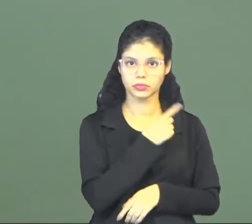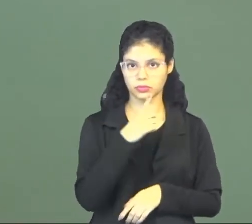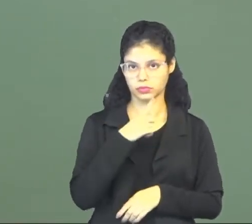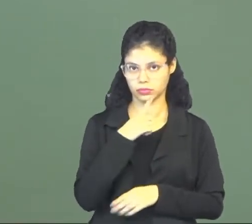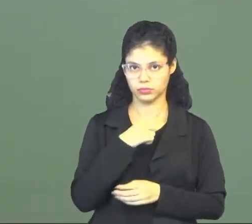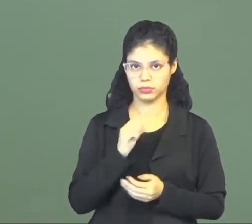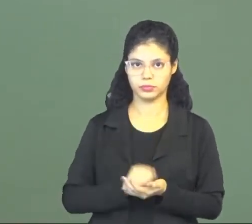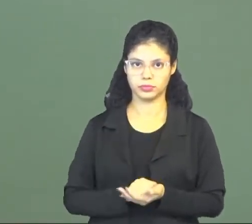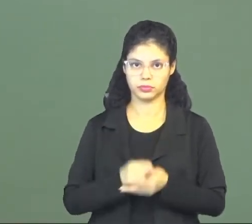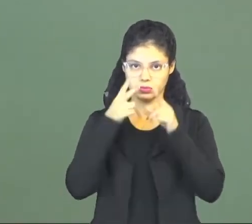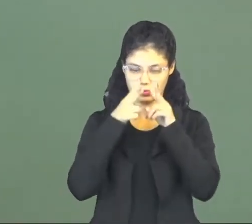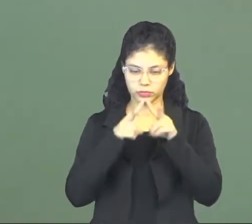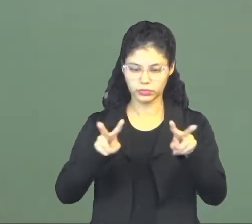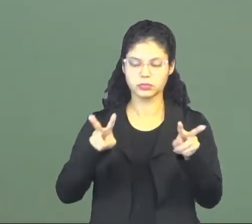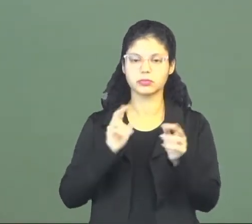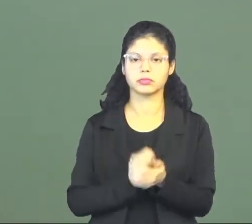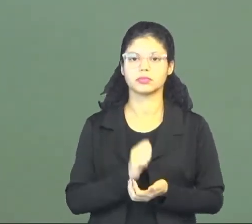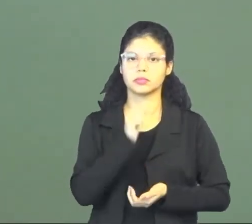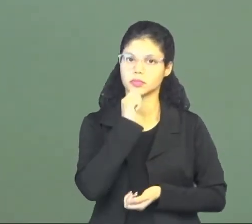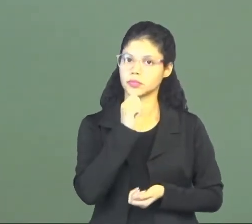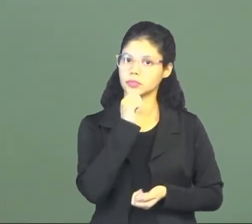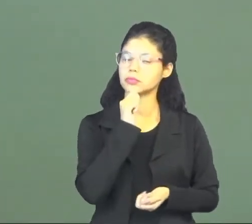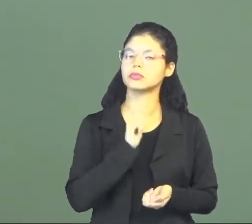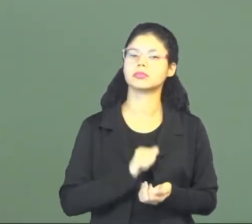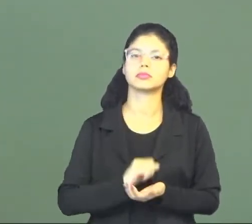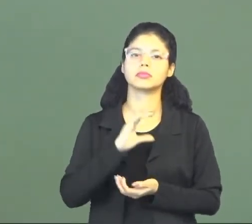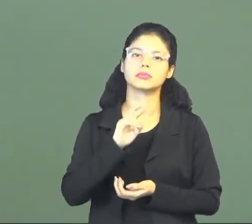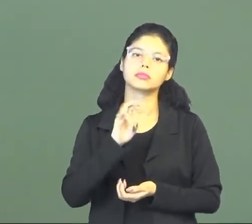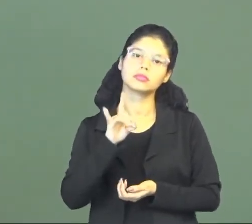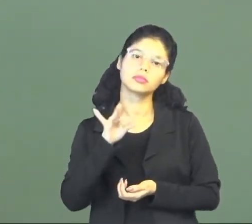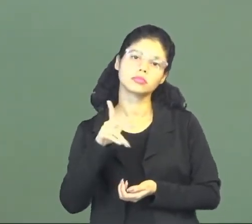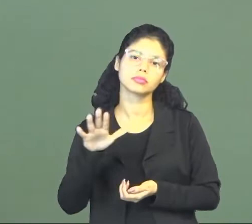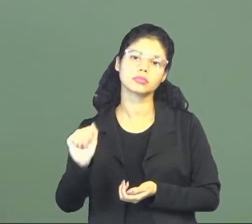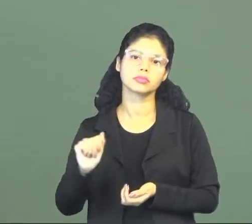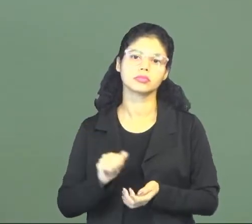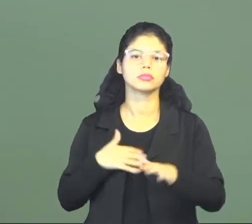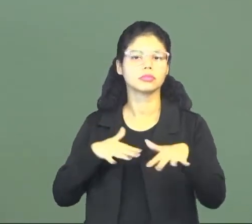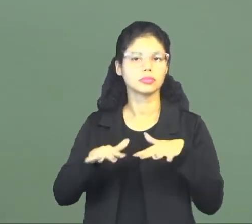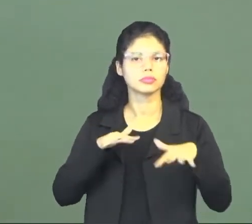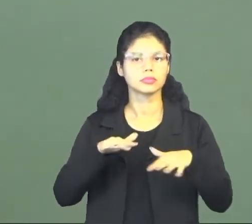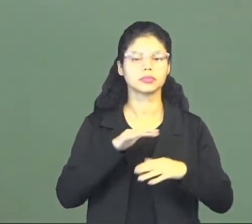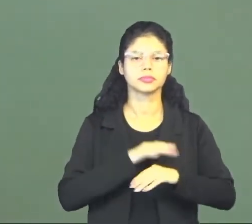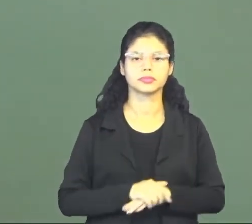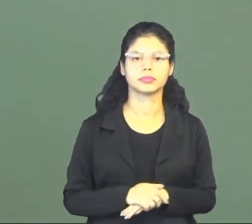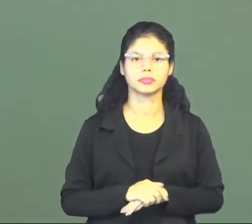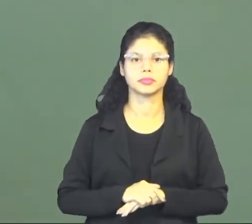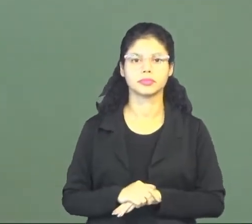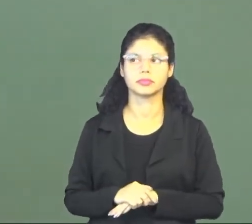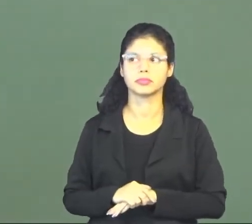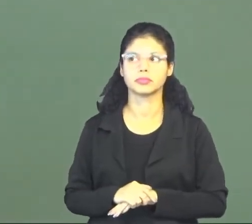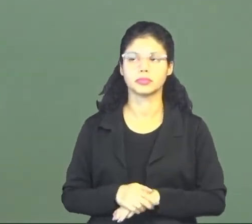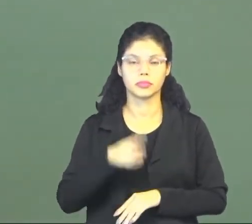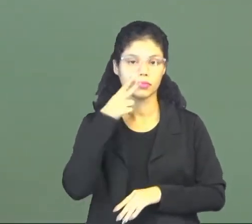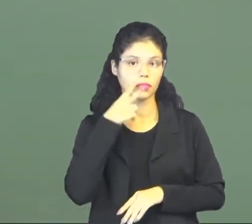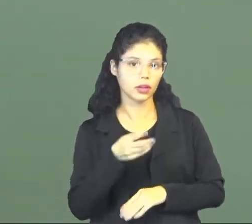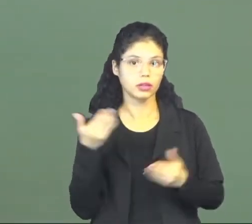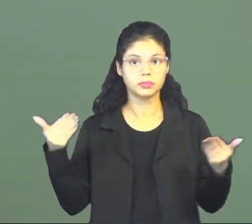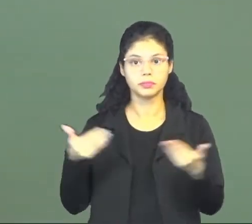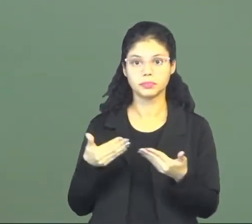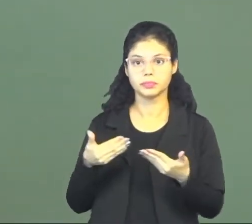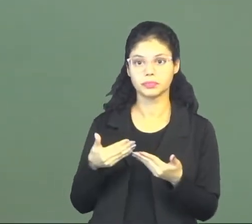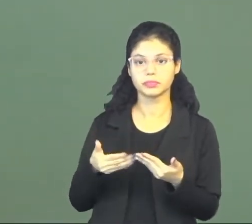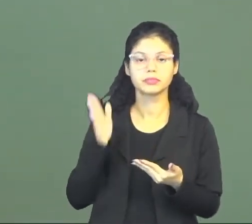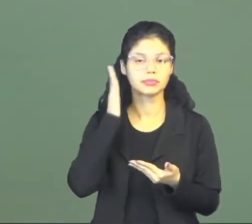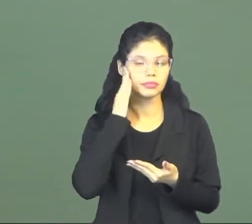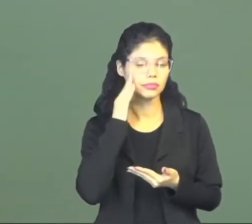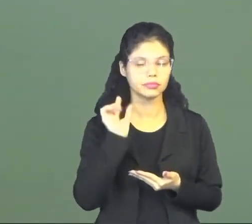aí a visão e aí nós temos a codificação desse movimento. Na imagem que nós vamos reproduzir agora, nós